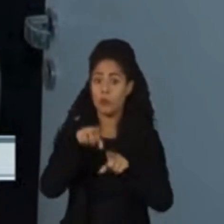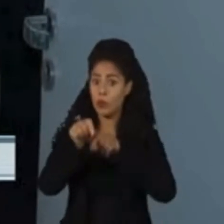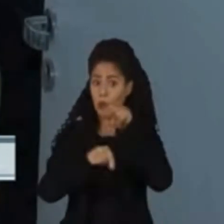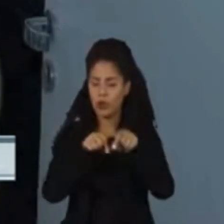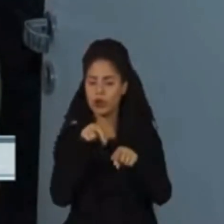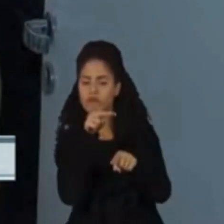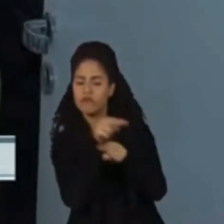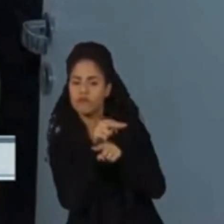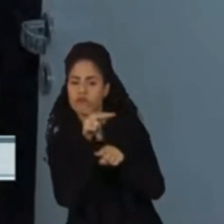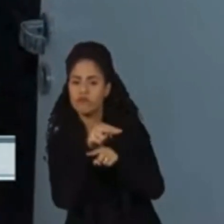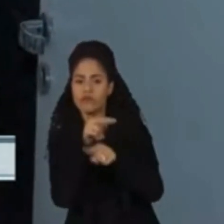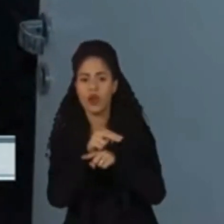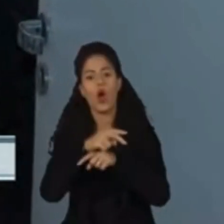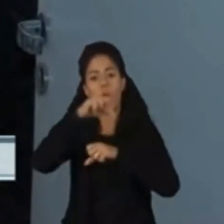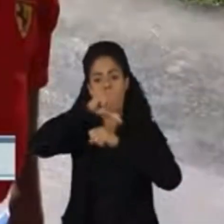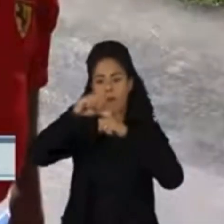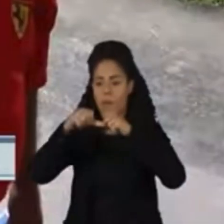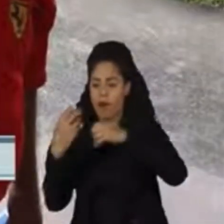contra variante